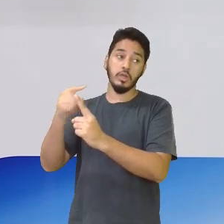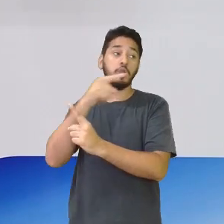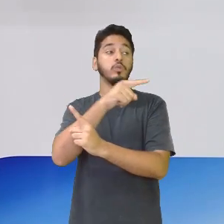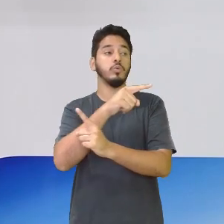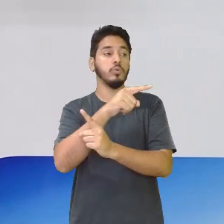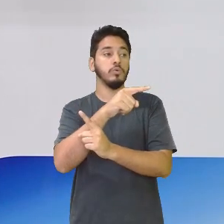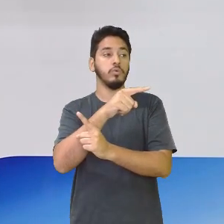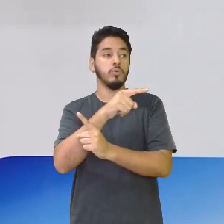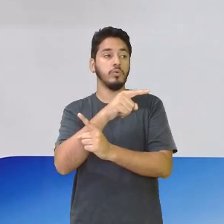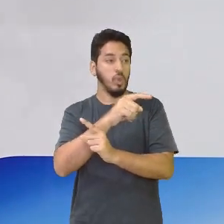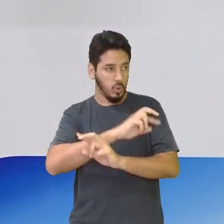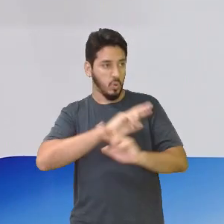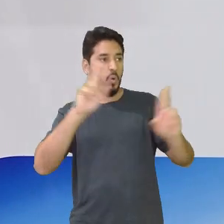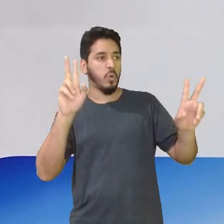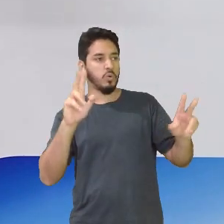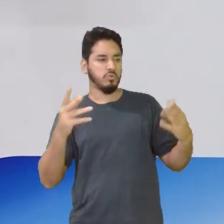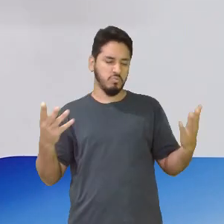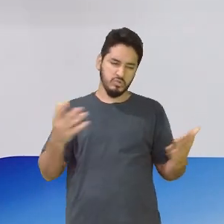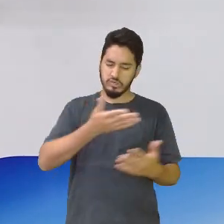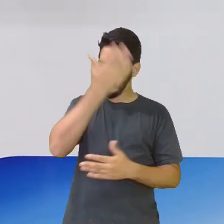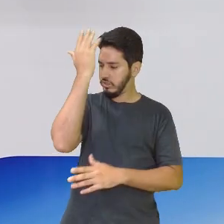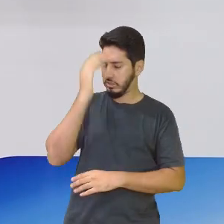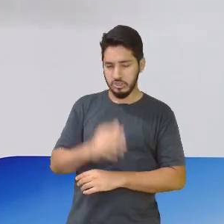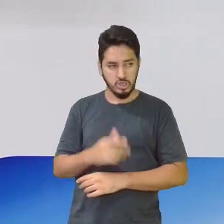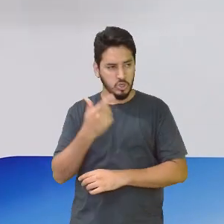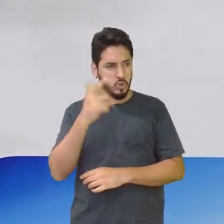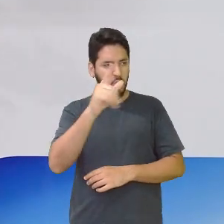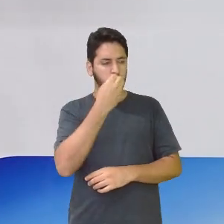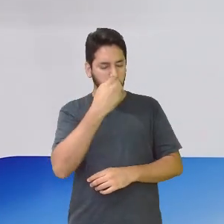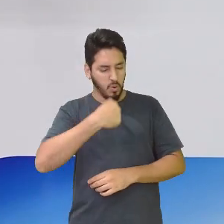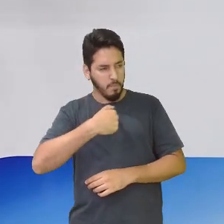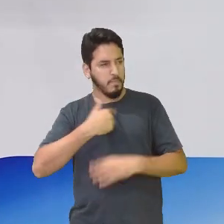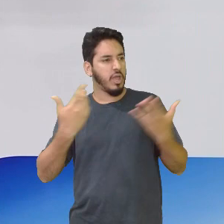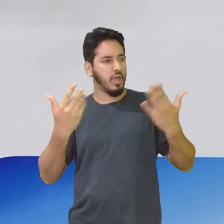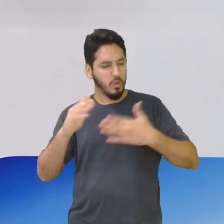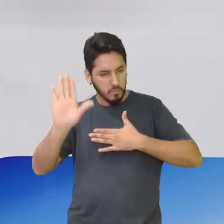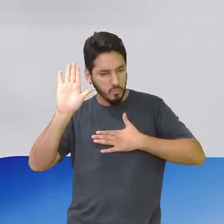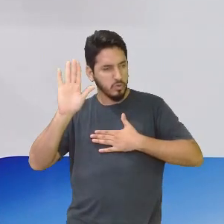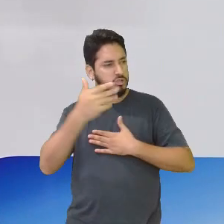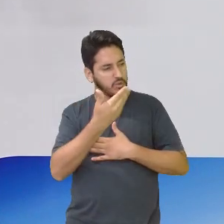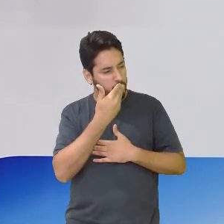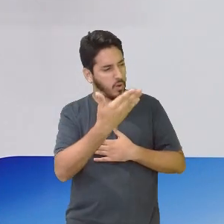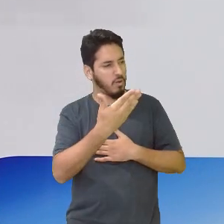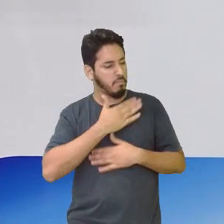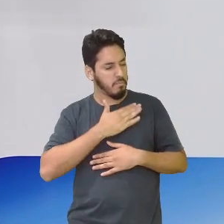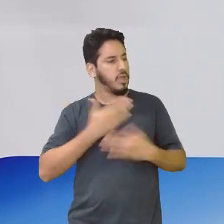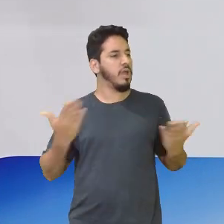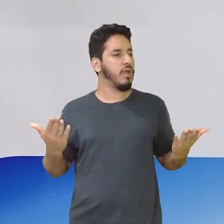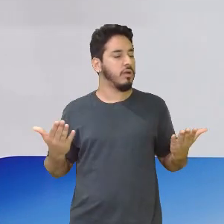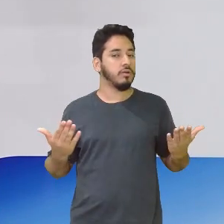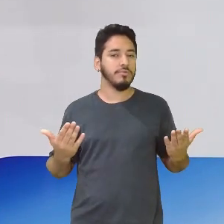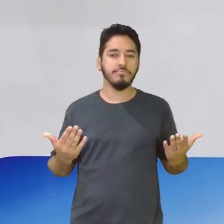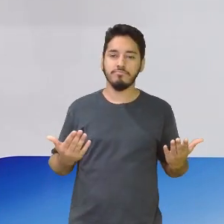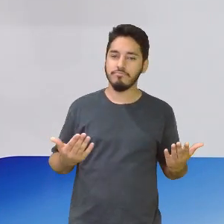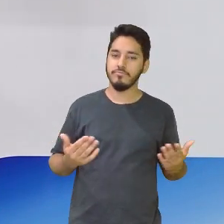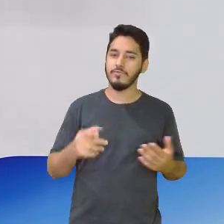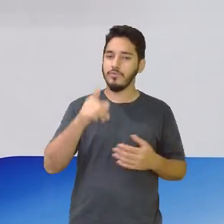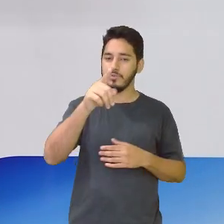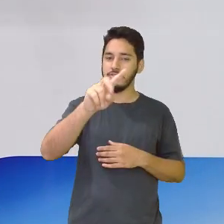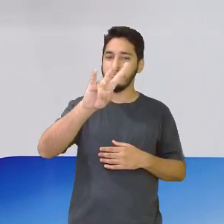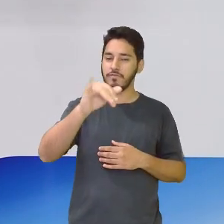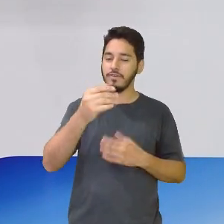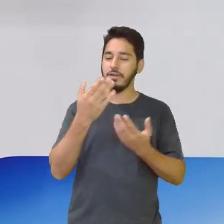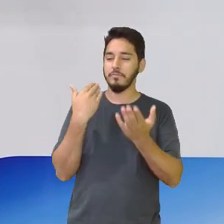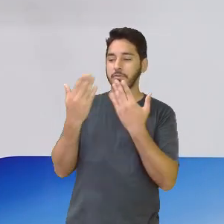questão mais agressiva, que nada, rapaz, poxa, esse negócio aí, o bom é o meu, não sei o quê. Então, você vai dialogar